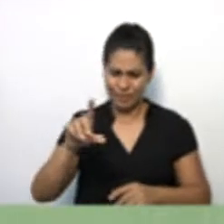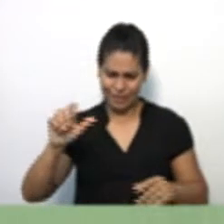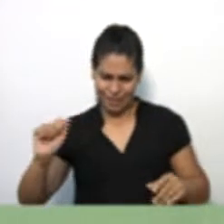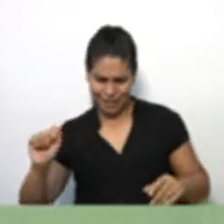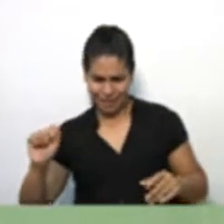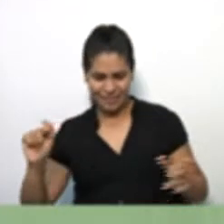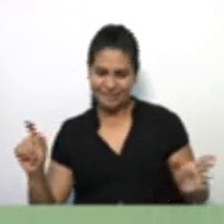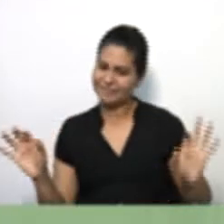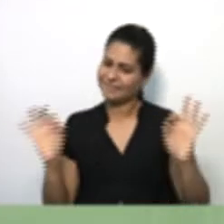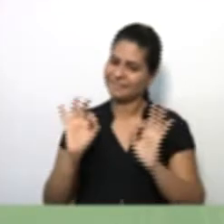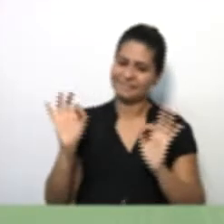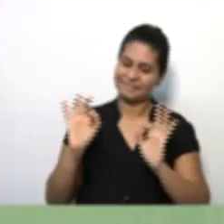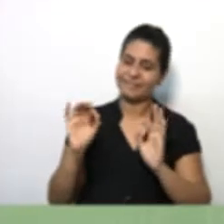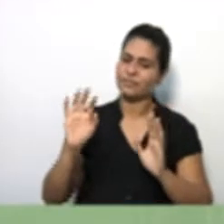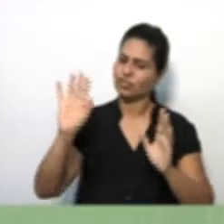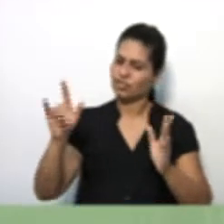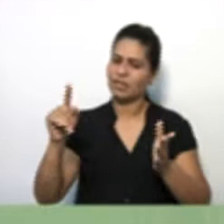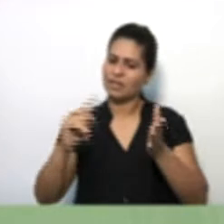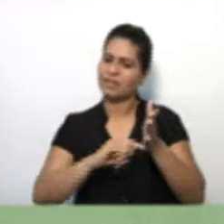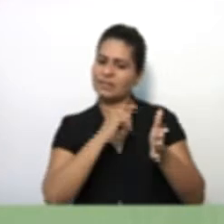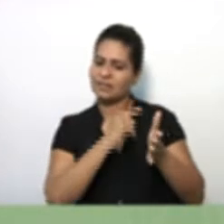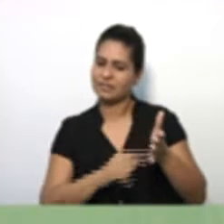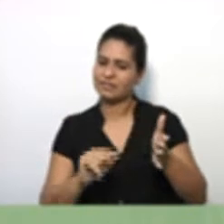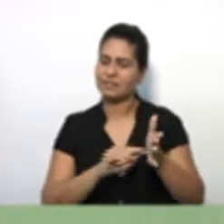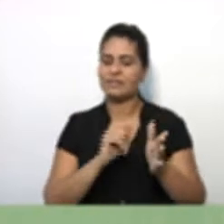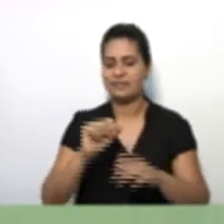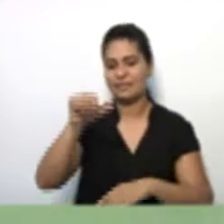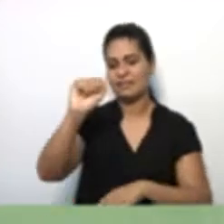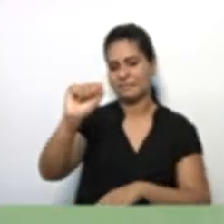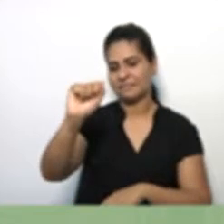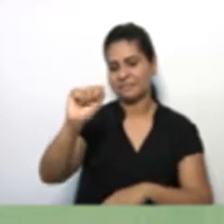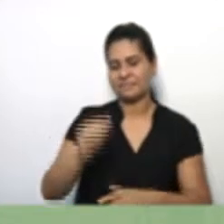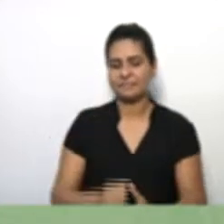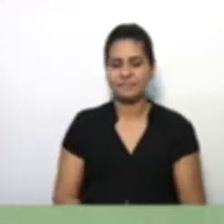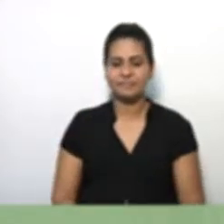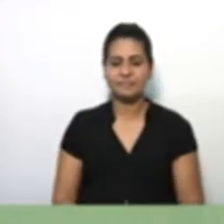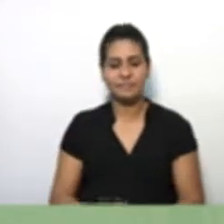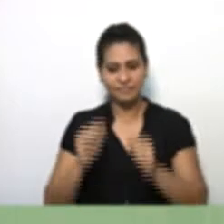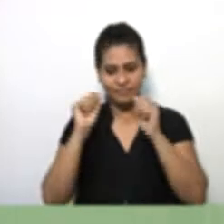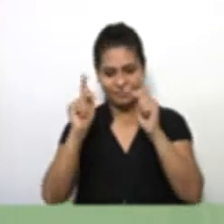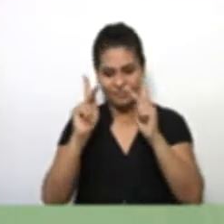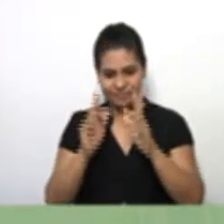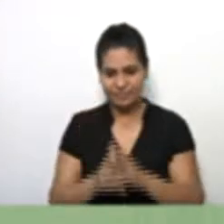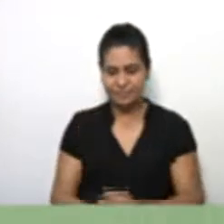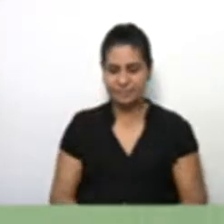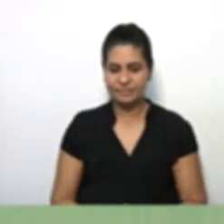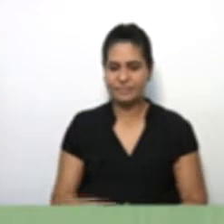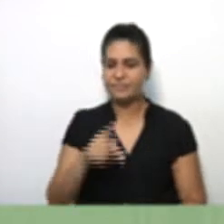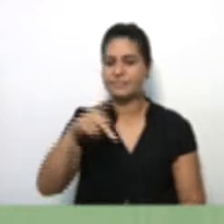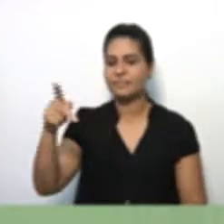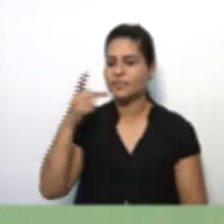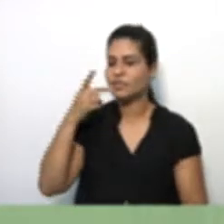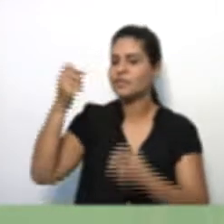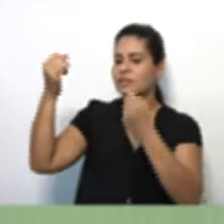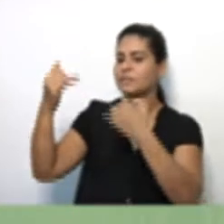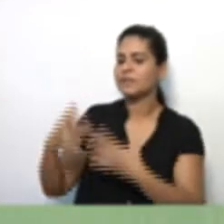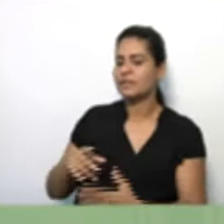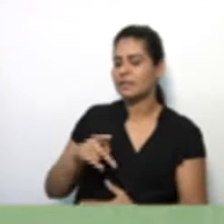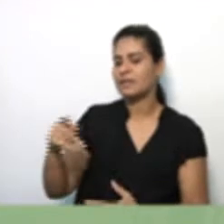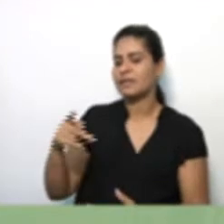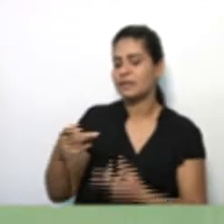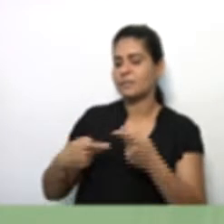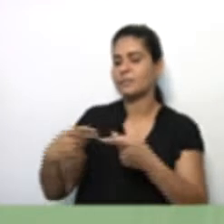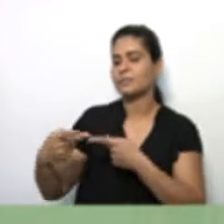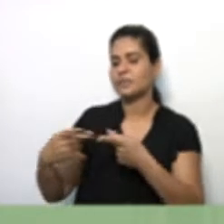alternativa correta, nós já marcamos aqui, vou grifar novamente. Letra A. Tá ok? Professor Évido, o que o senhor tem para dizer sobre